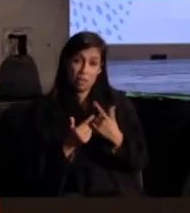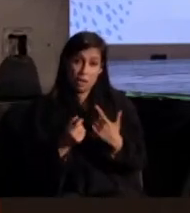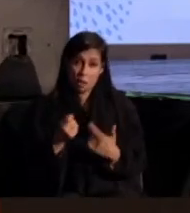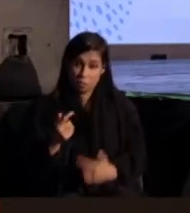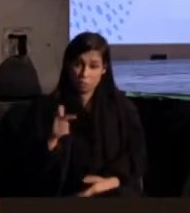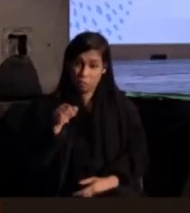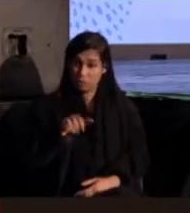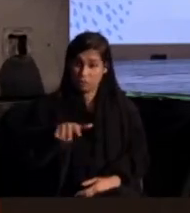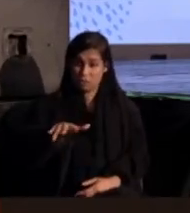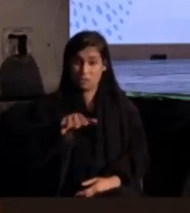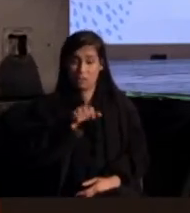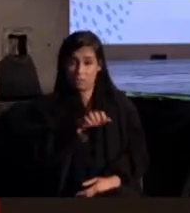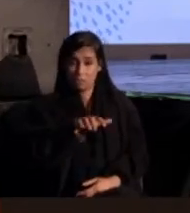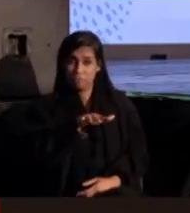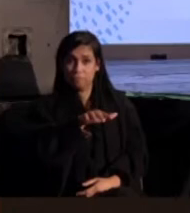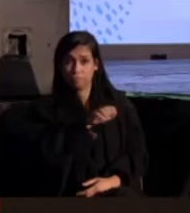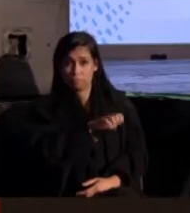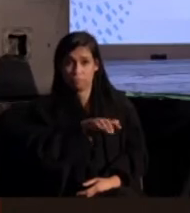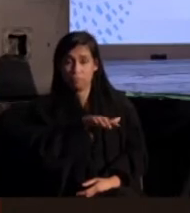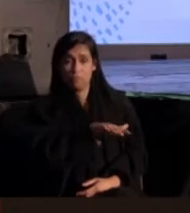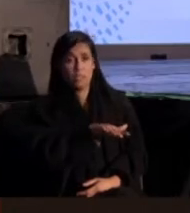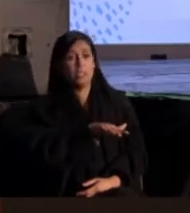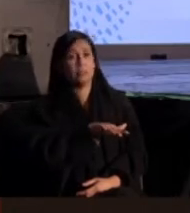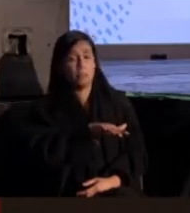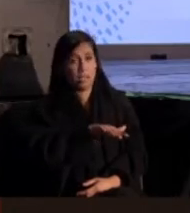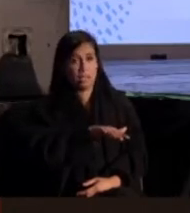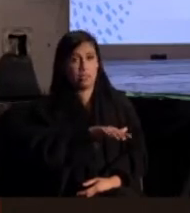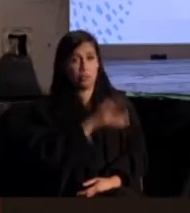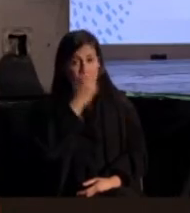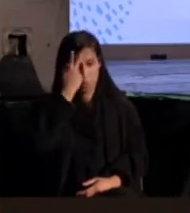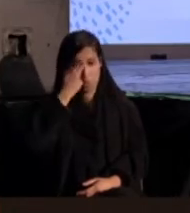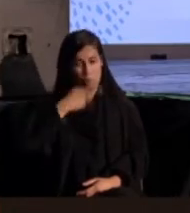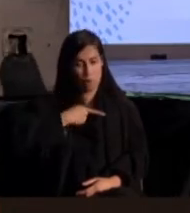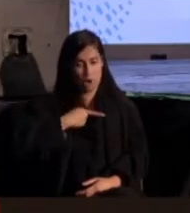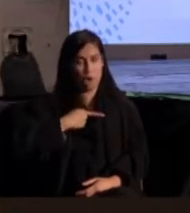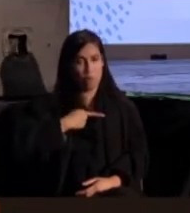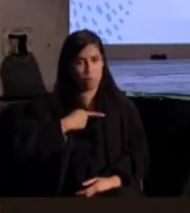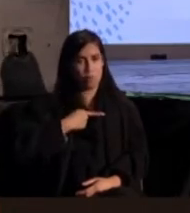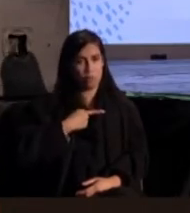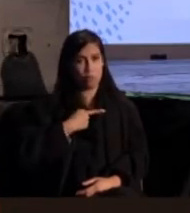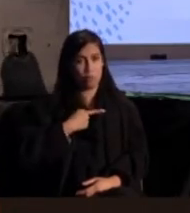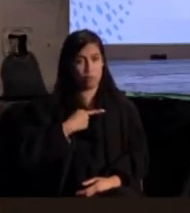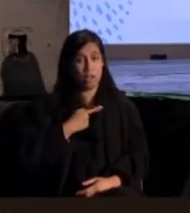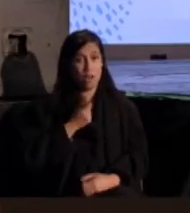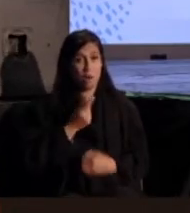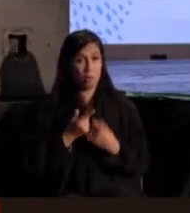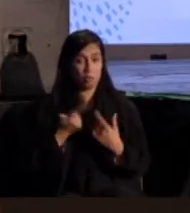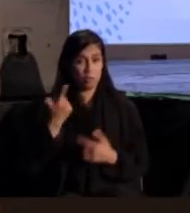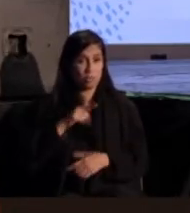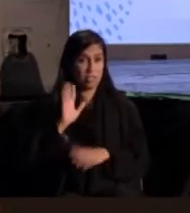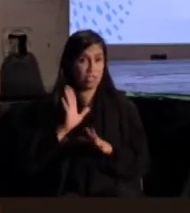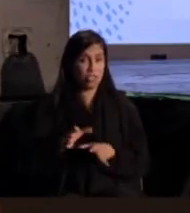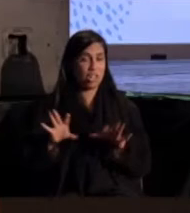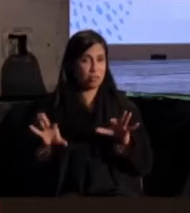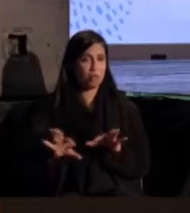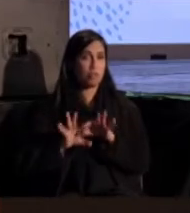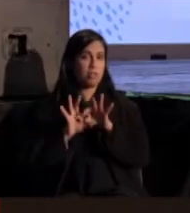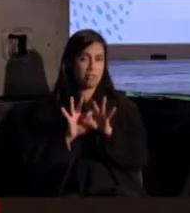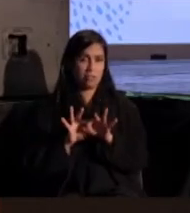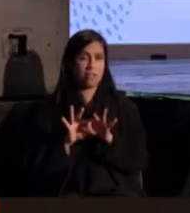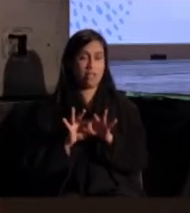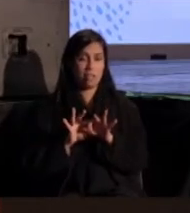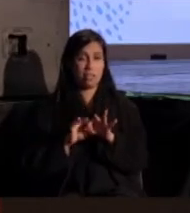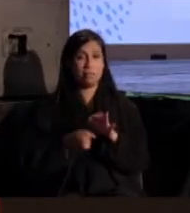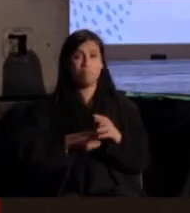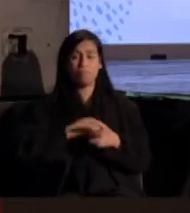mais frequente essa relação de sacerdócio com a vida para poder saborear, experimentar as coisas. E